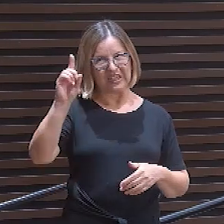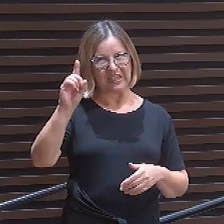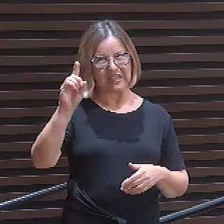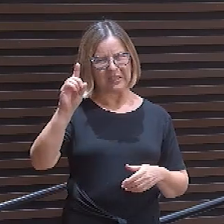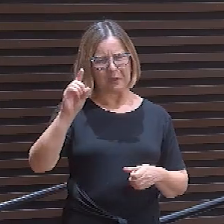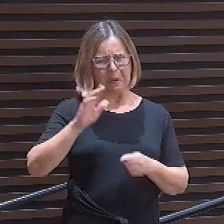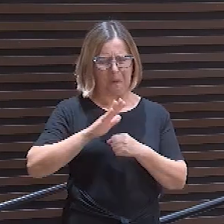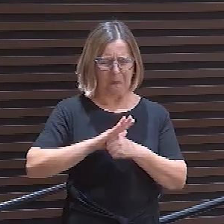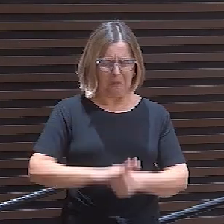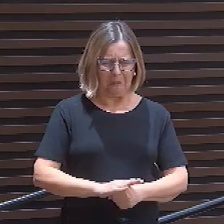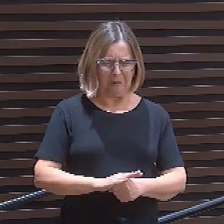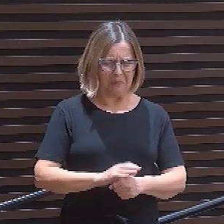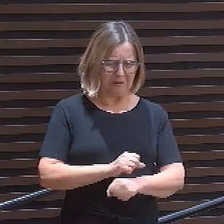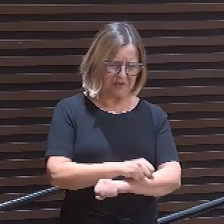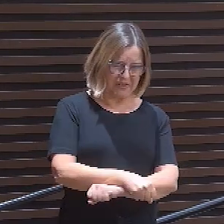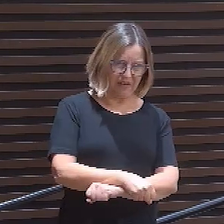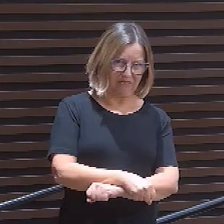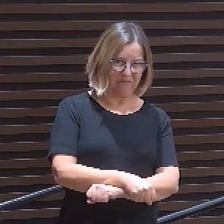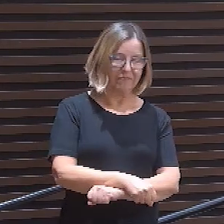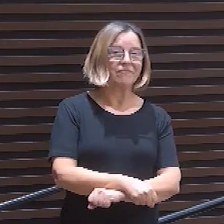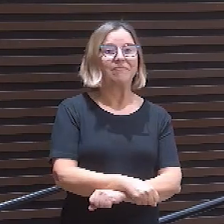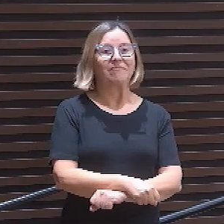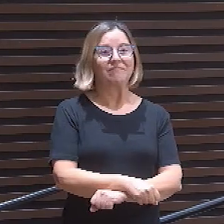Todos nós temos escolhas a fazer.